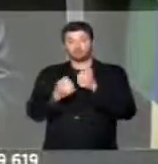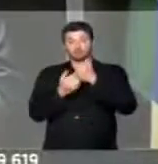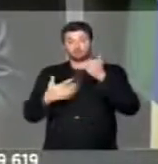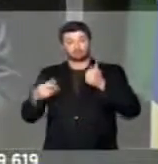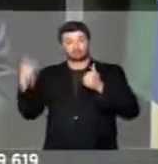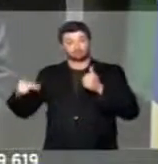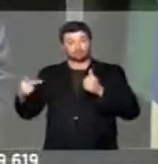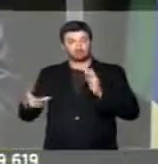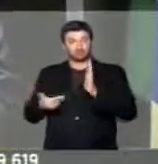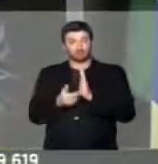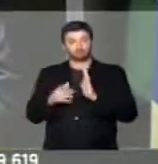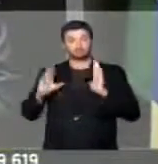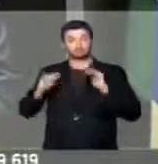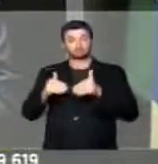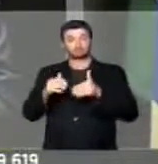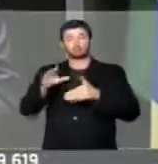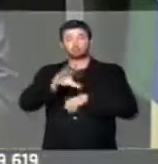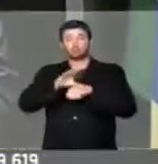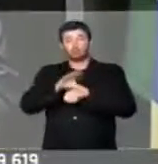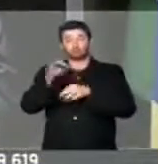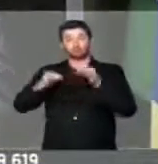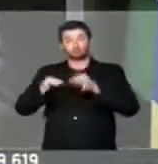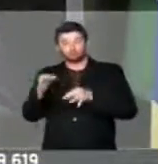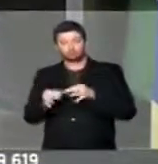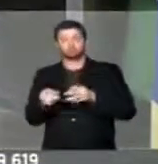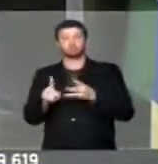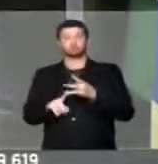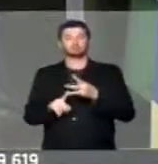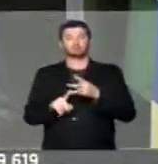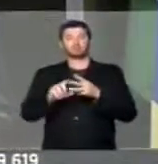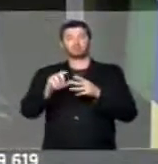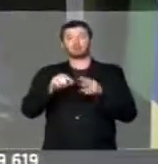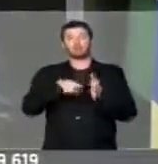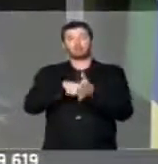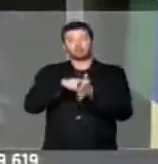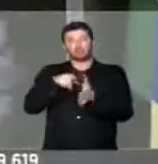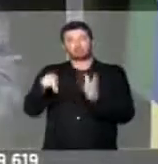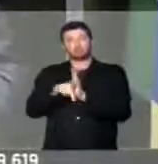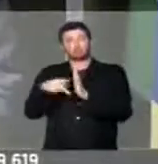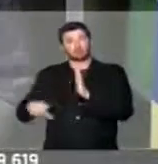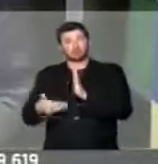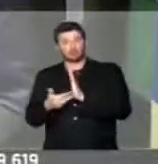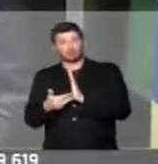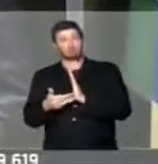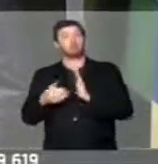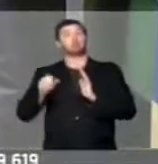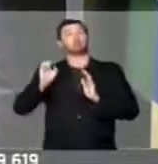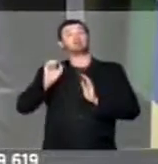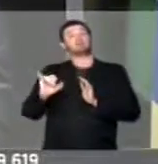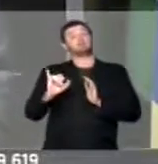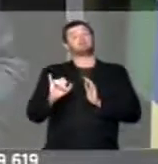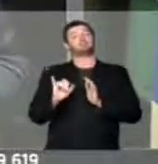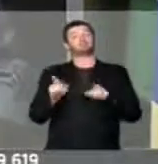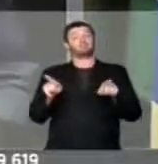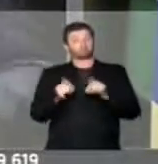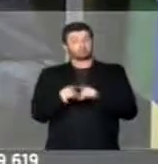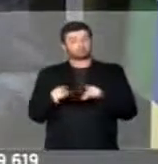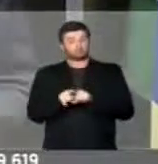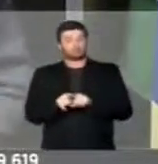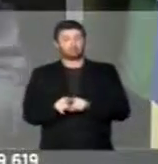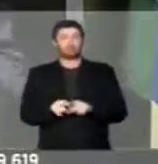na comissão de postou justiça na corregedoria da casa que por ventura estejam